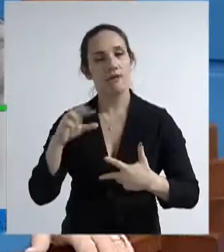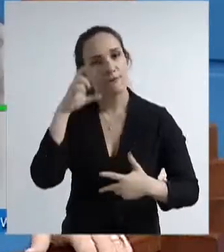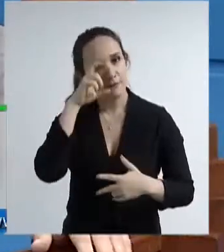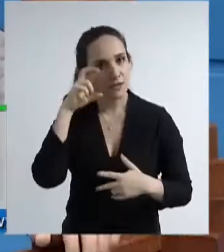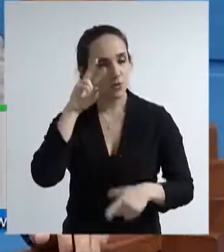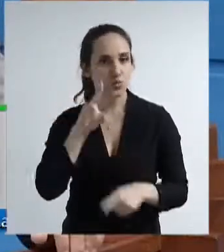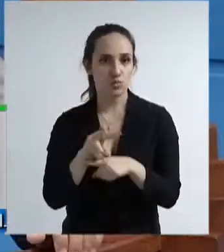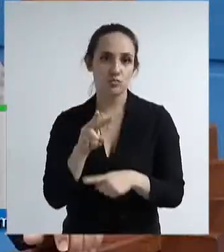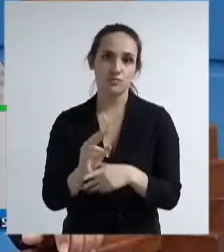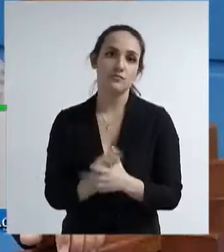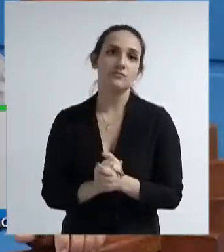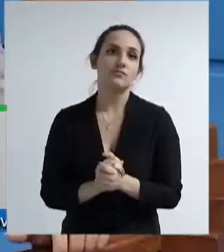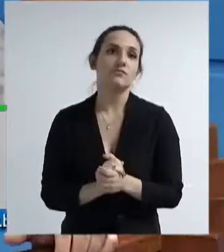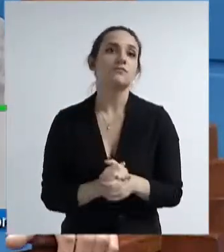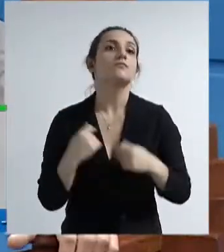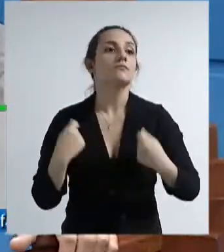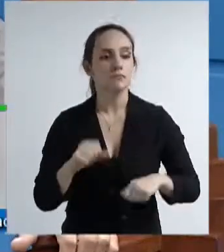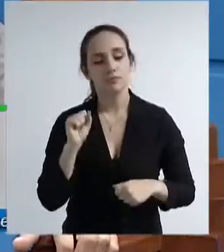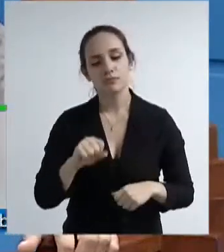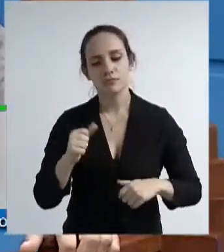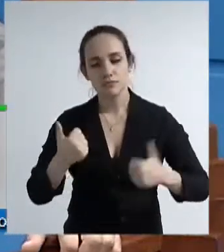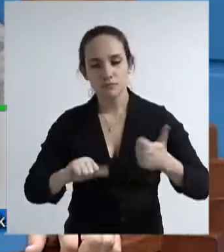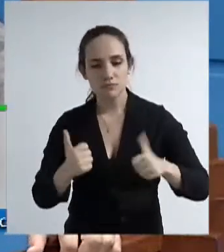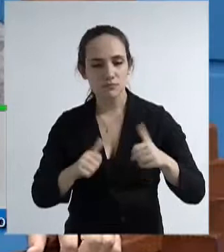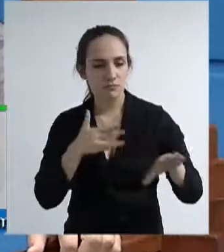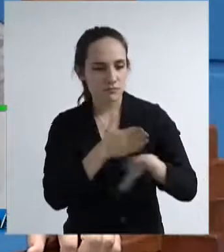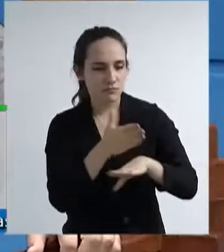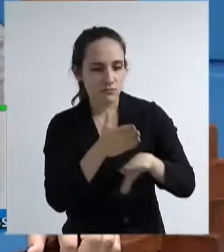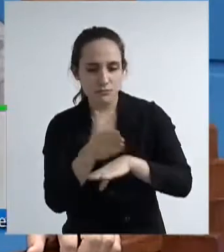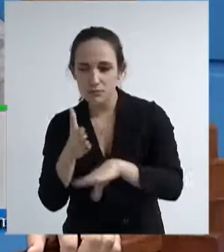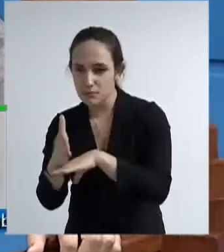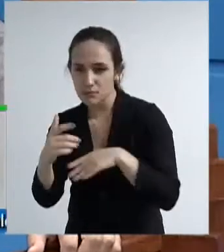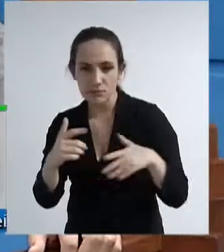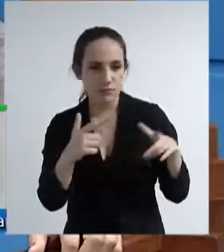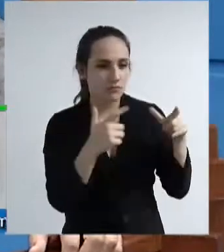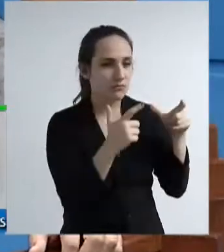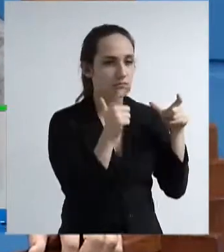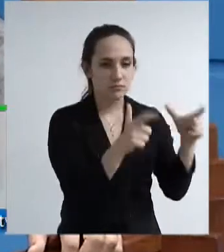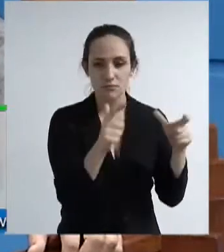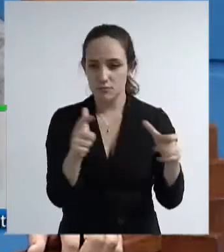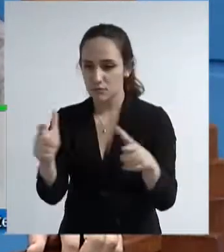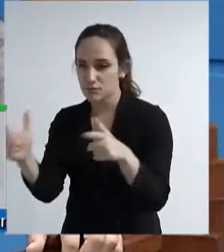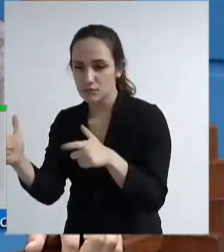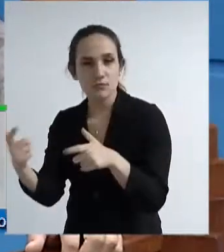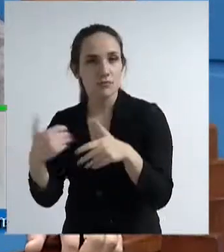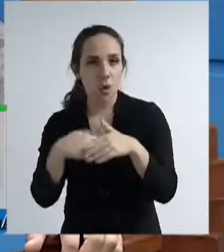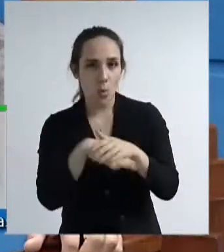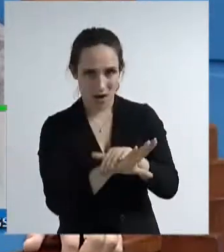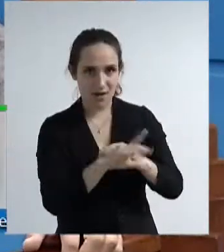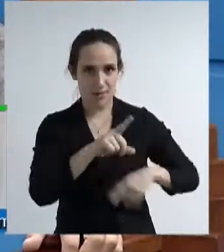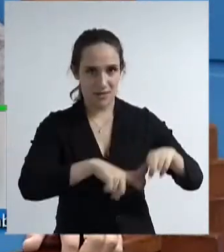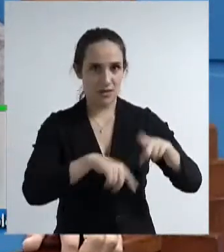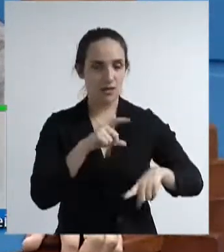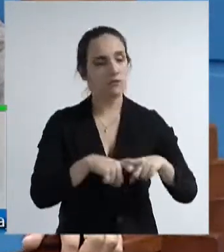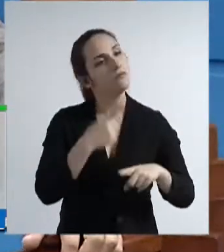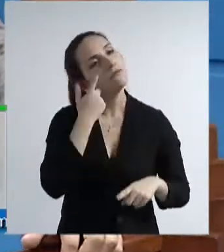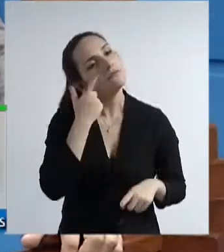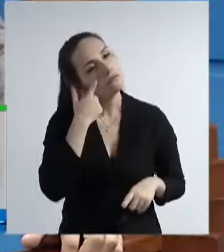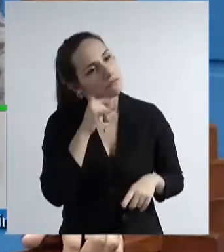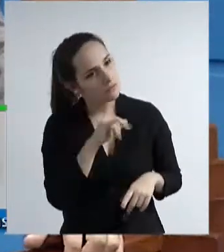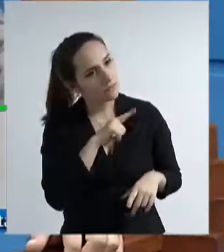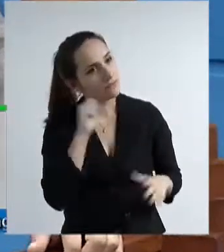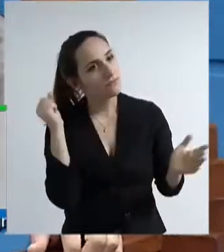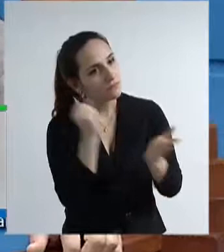órgãos, deverão fazer essa auditoria nos almoxarifados e verificar se, nesses almoxarifados públicos, os